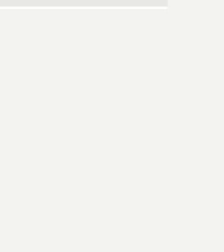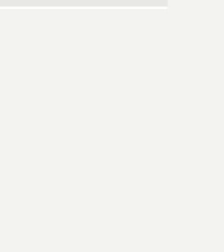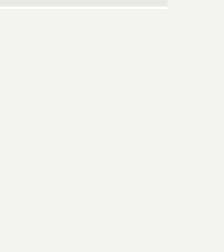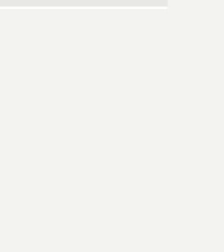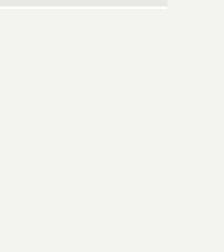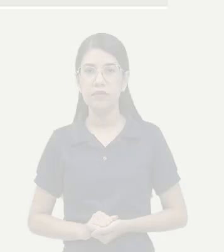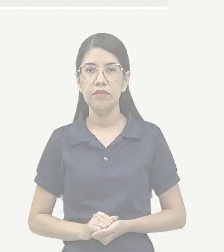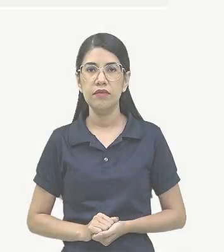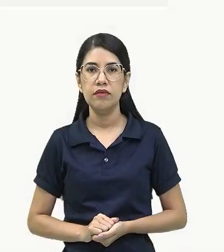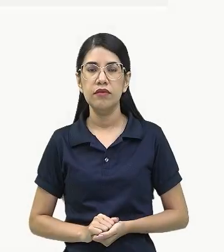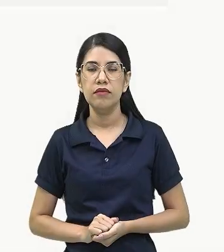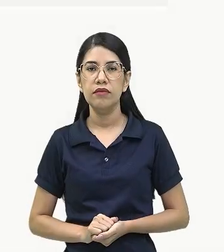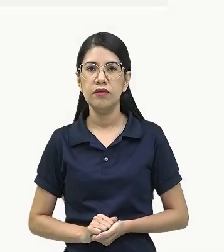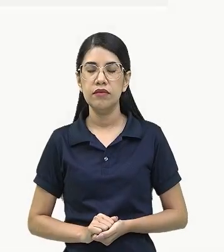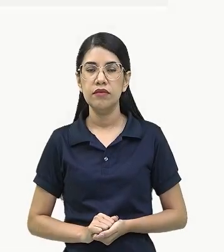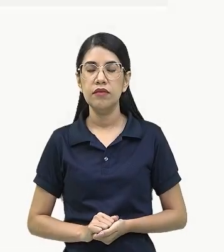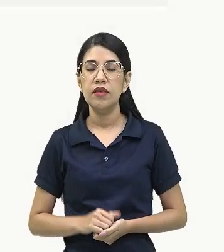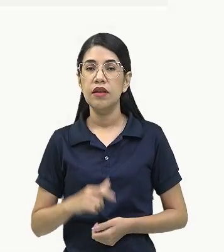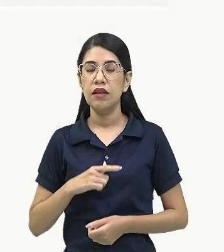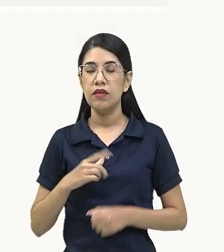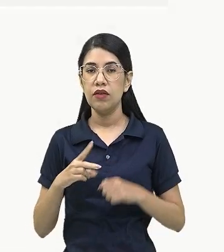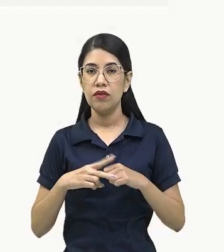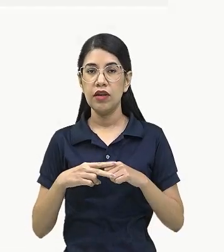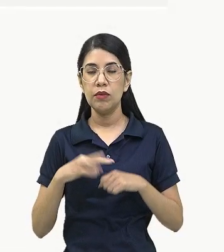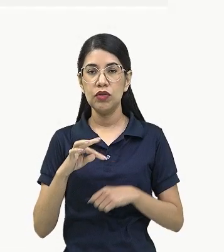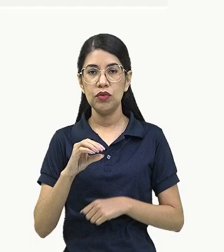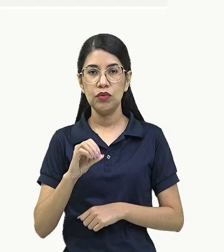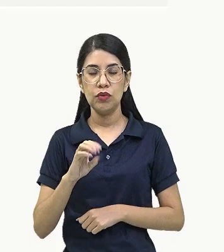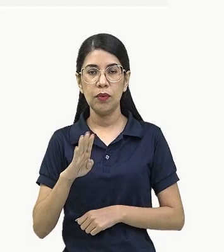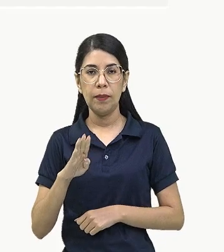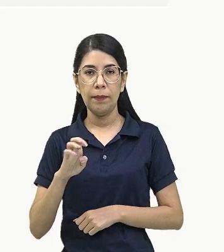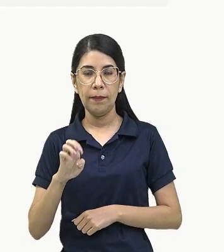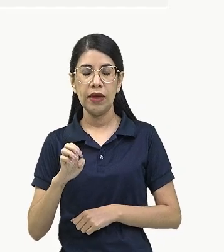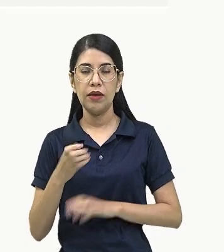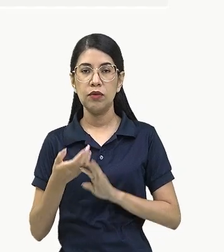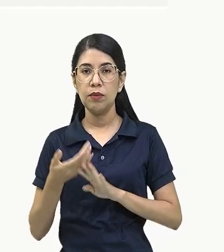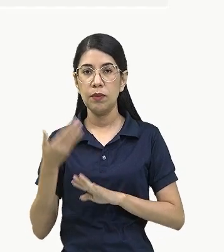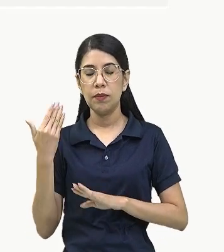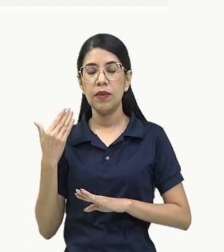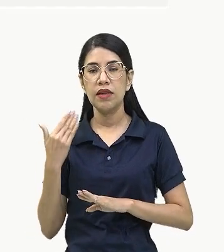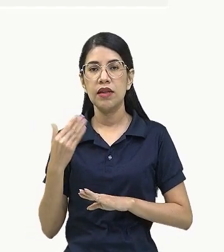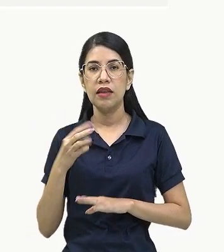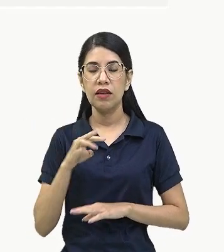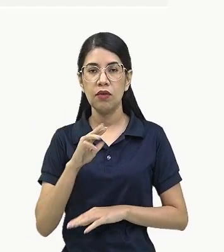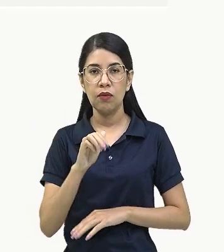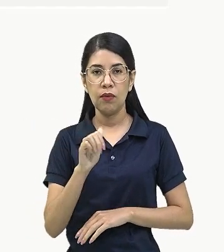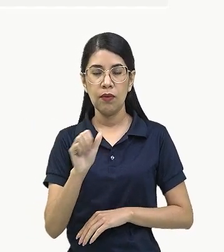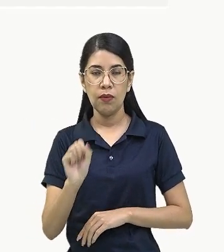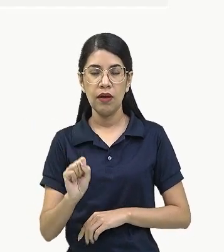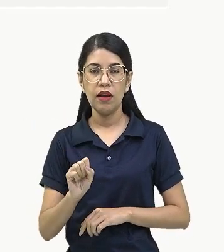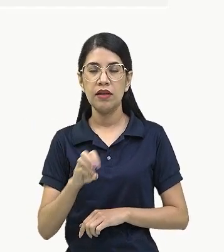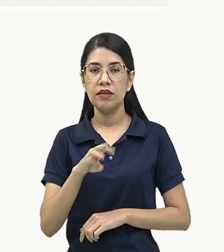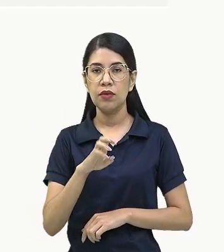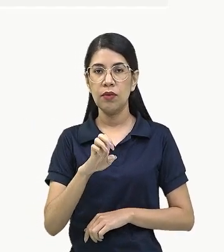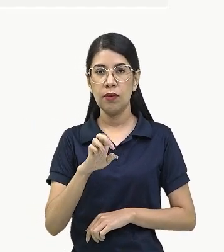vou ter o verbo to be no passado. E como é o verbo to be no passado? was e were. Quando que eu utilizo was